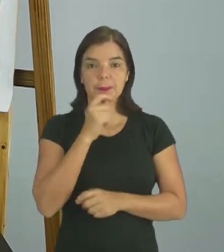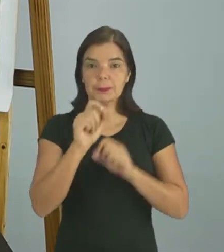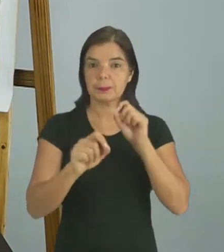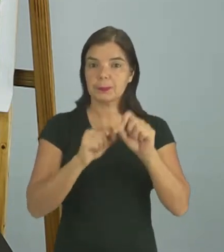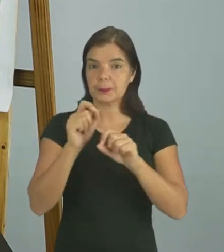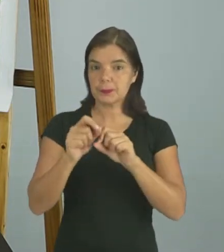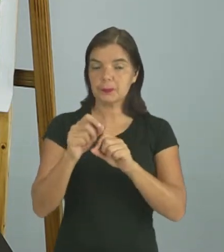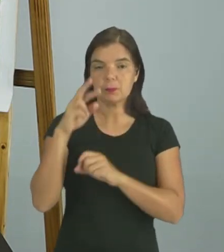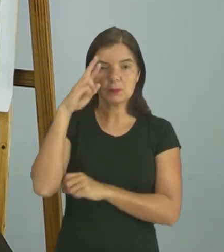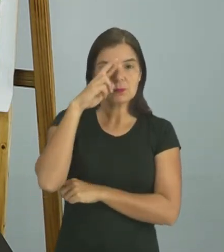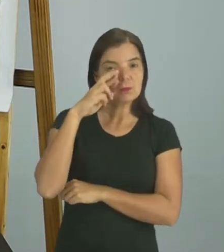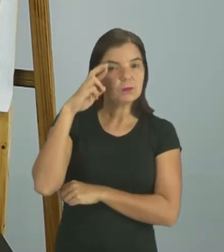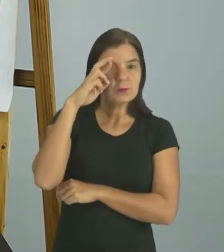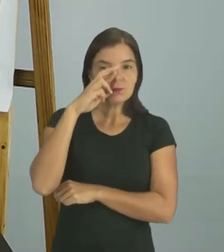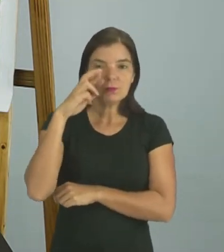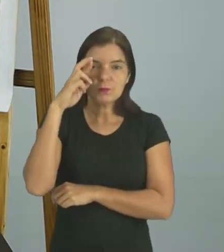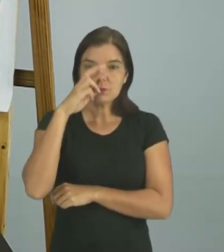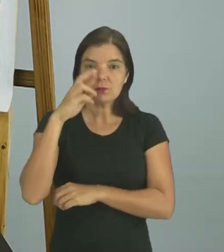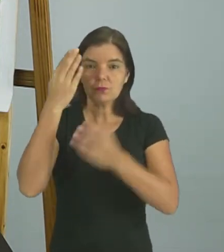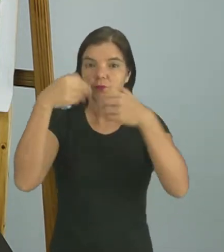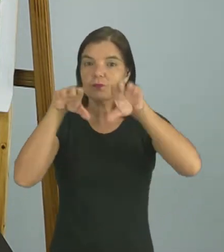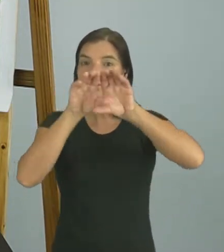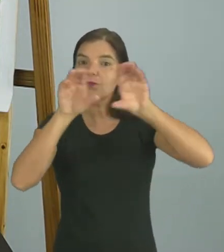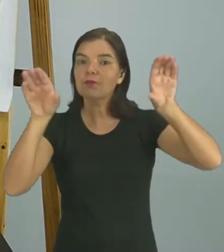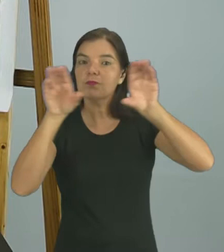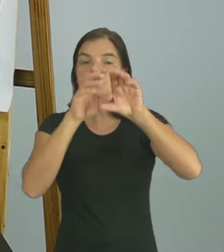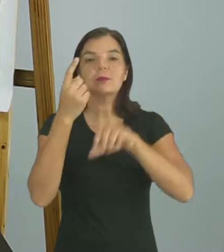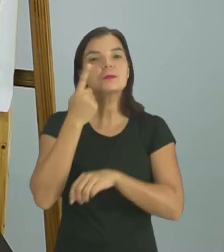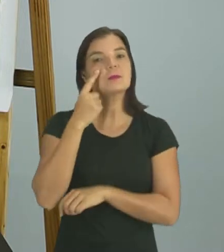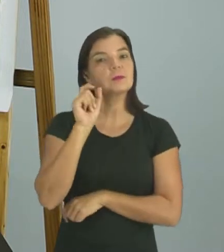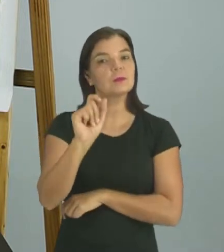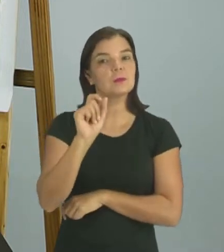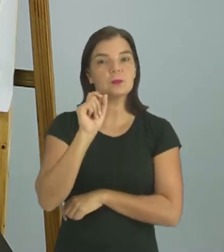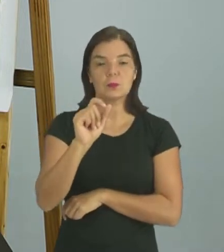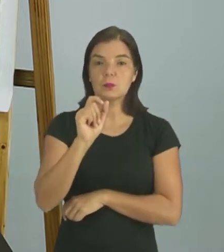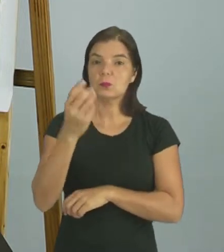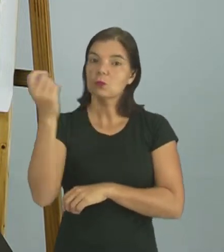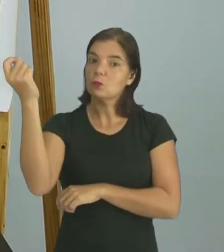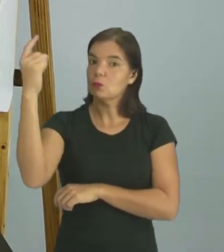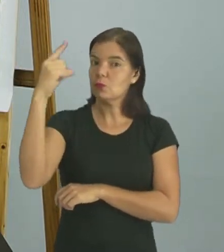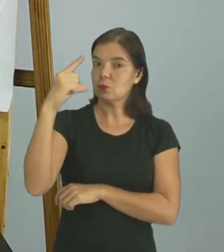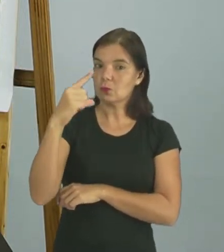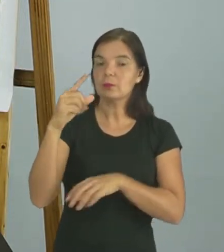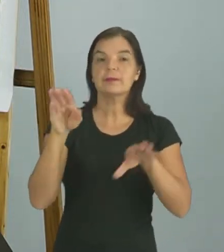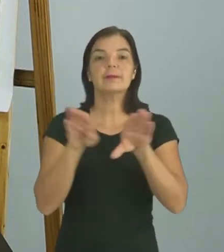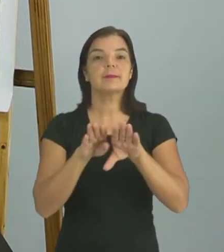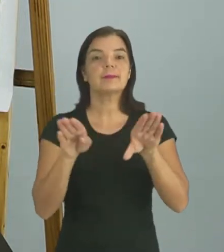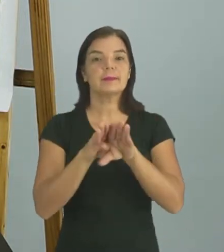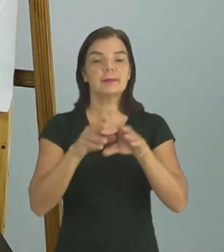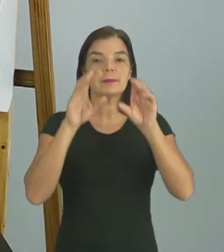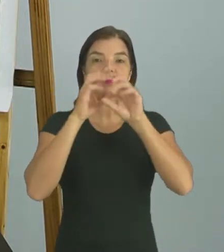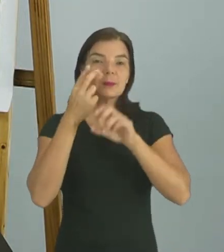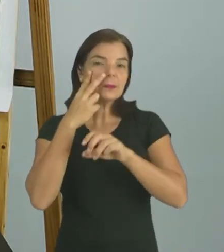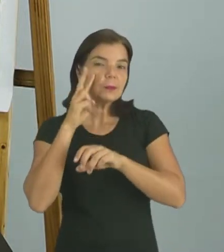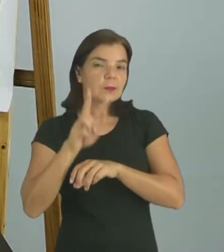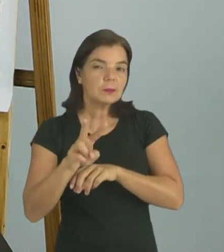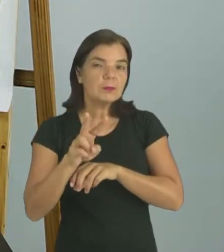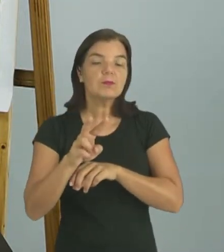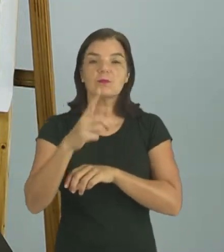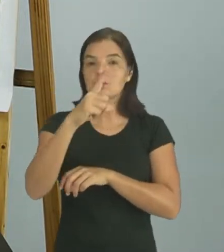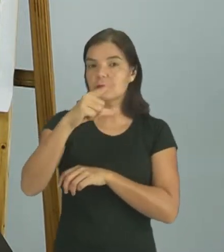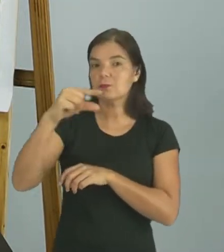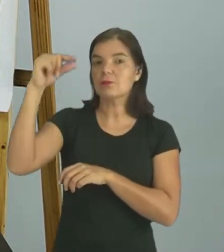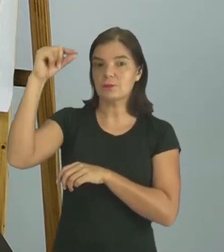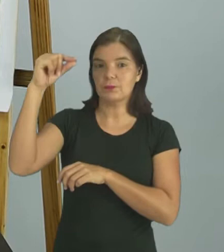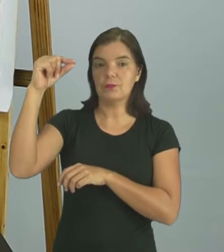da observação dos céus, ele observava o sol e também ele observava a